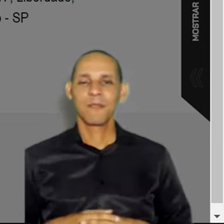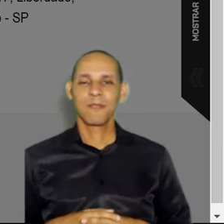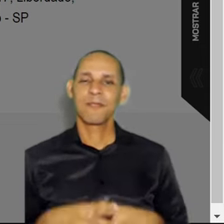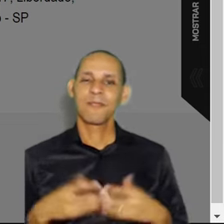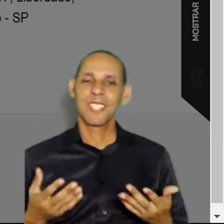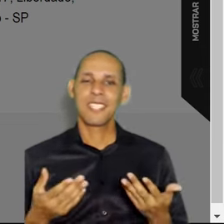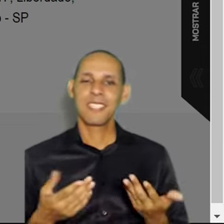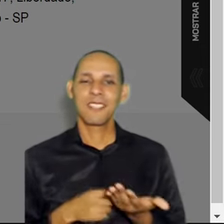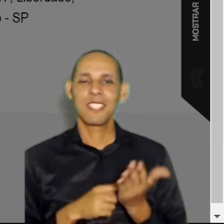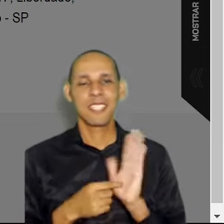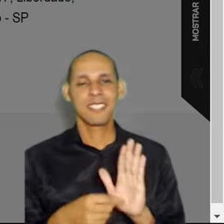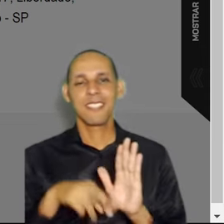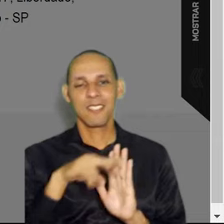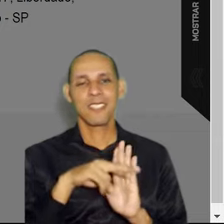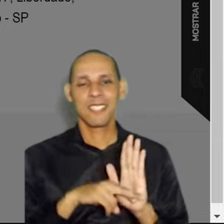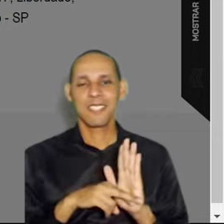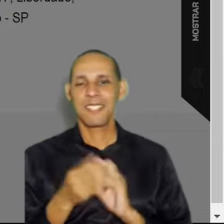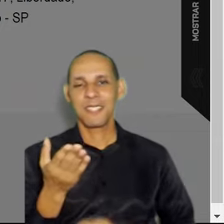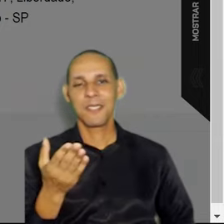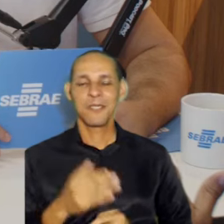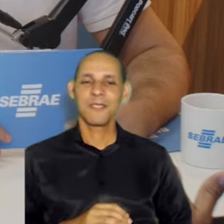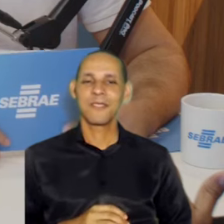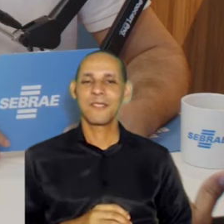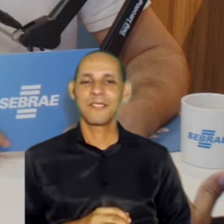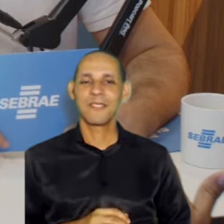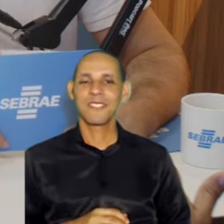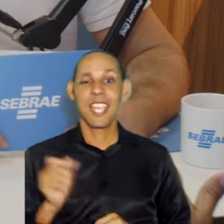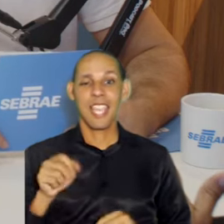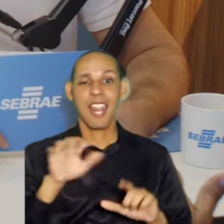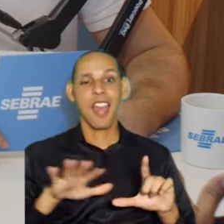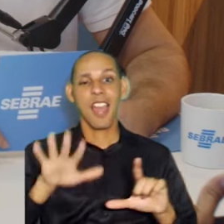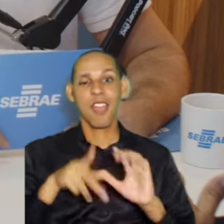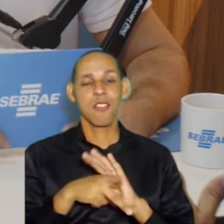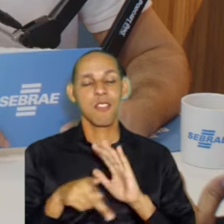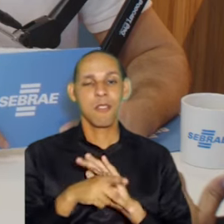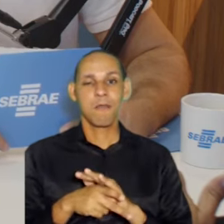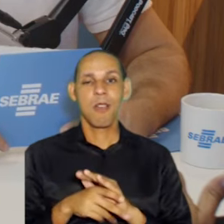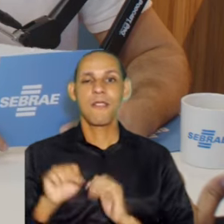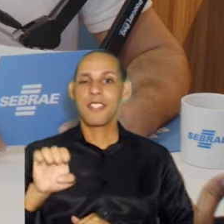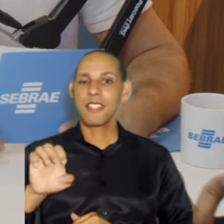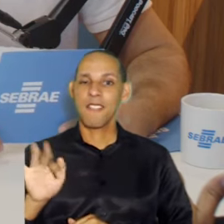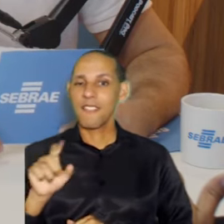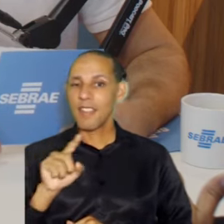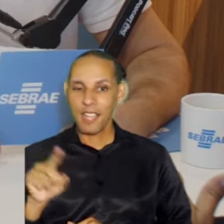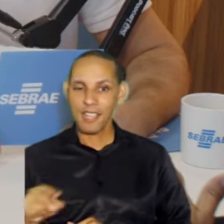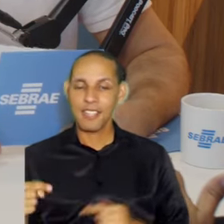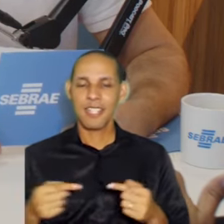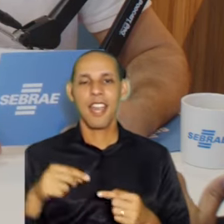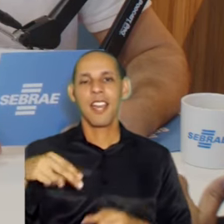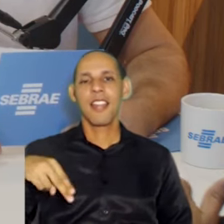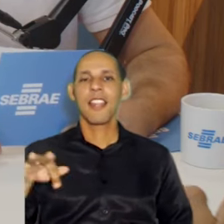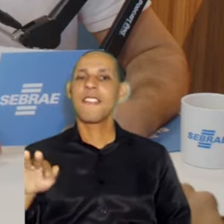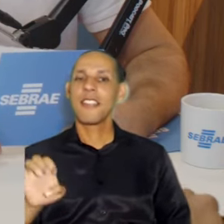tem também lá do CT mais adiante só antes de você seguir quando eu estava no atendimento do 0800 Eu lembro que tinha um erro